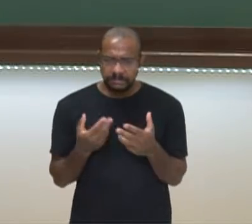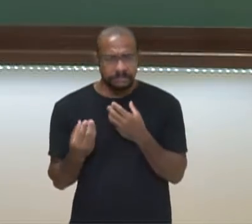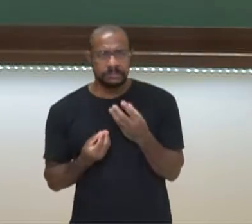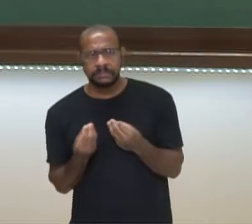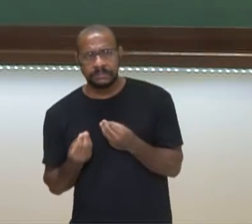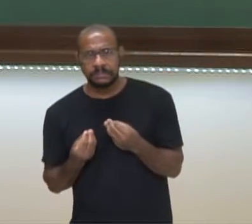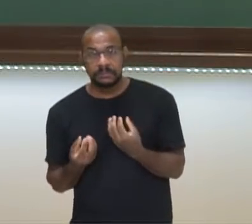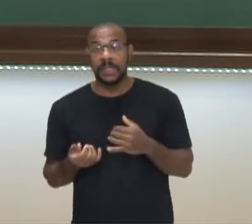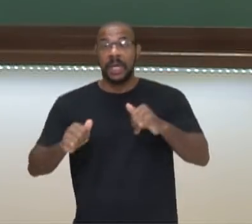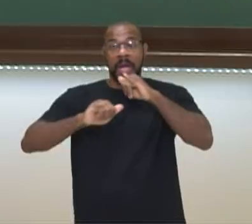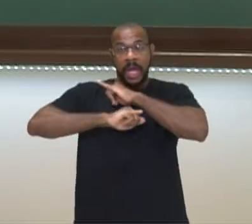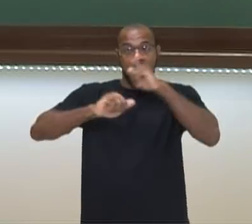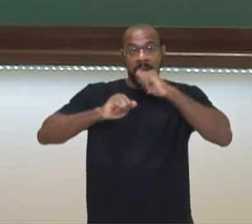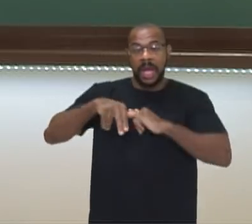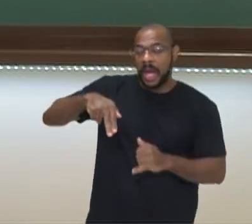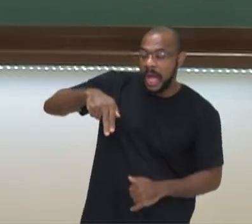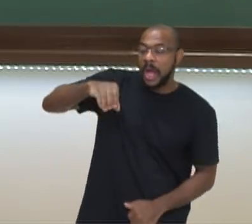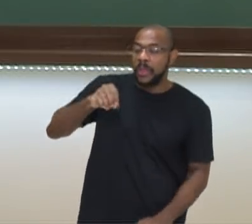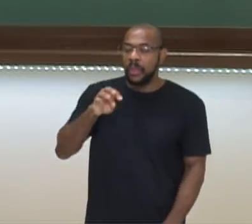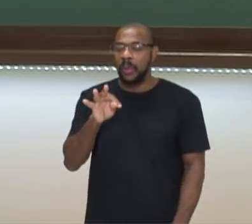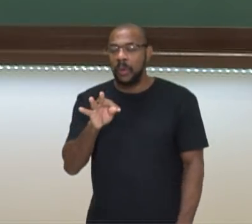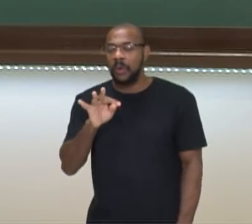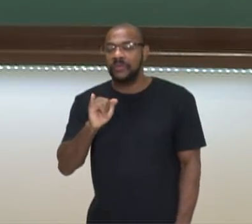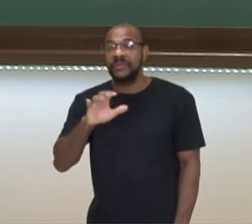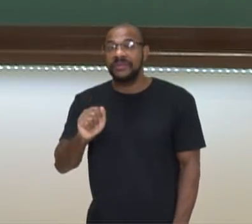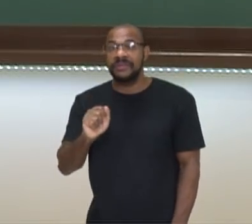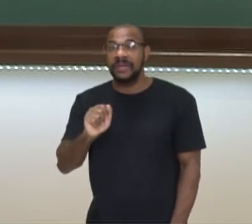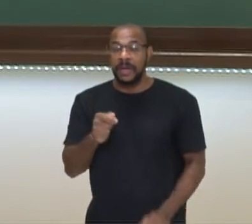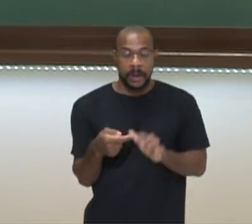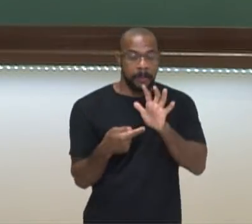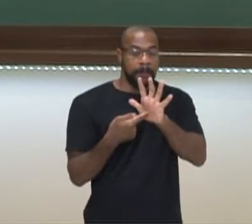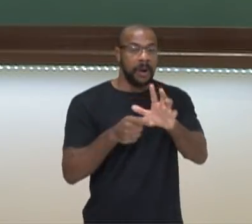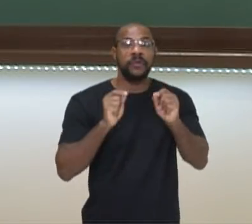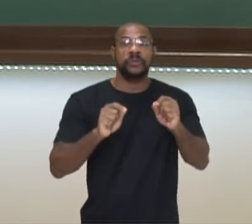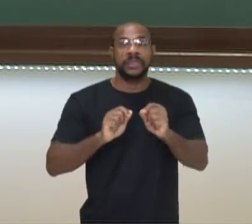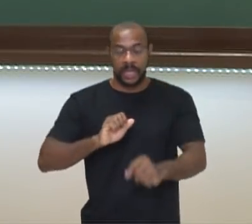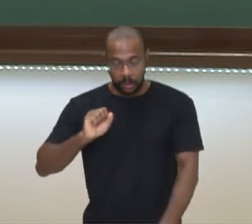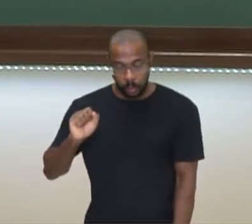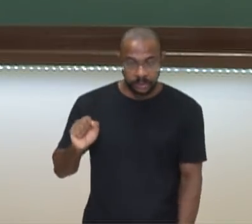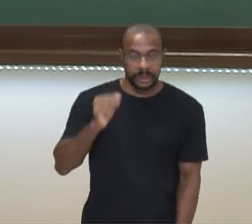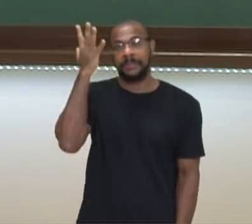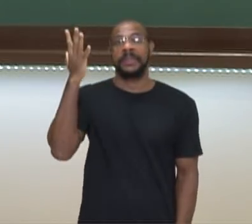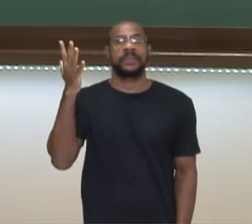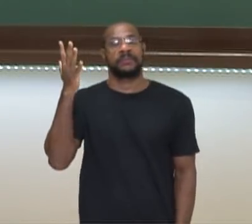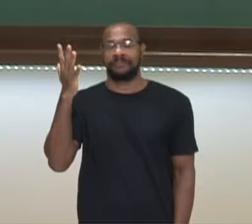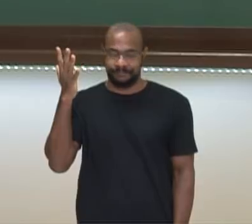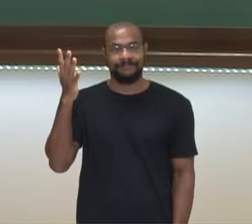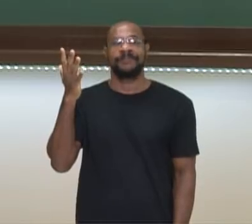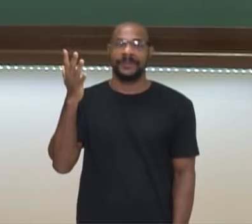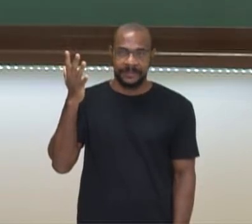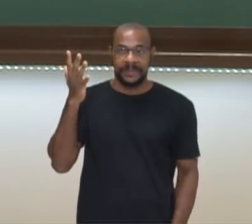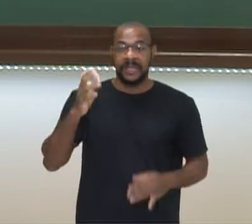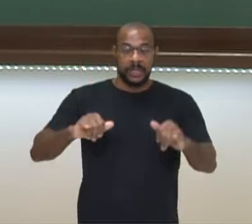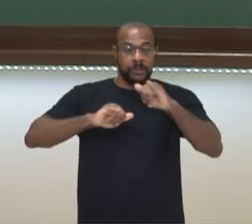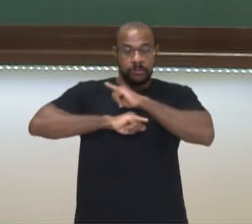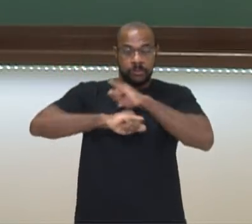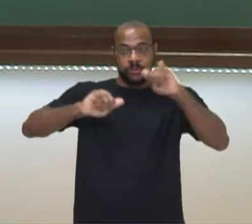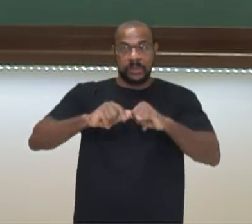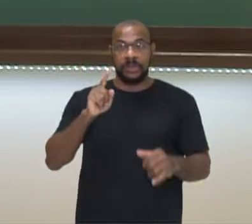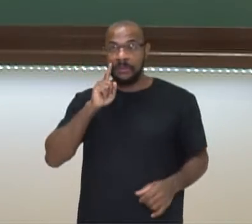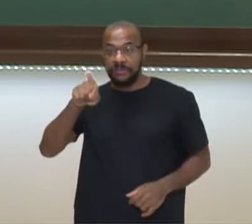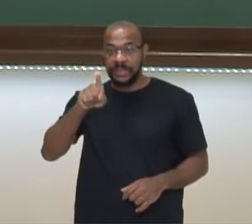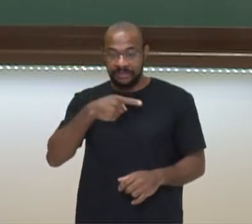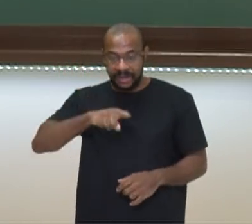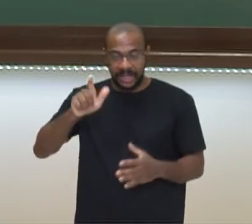Uma notícia vai trazer um fato, uma realidade, que você vai poder ir lá e conferir,